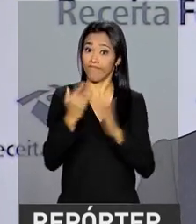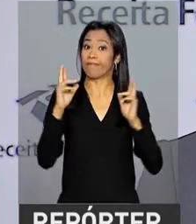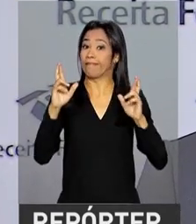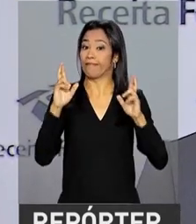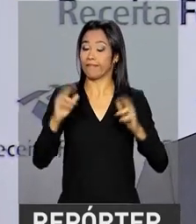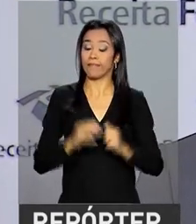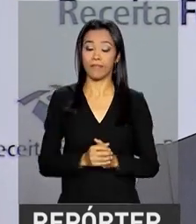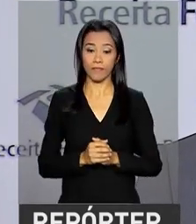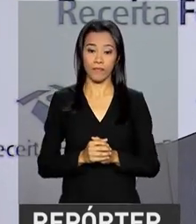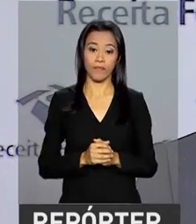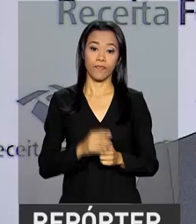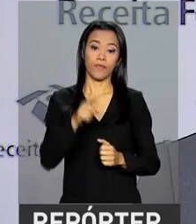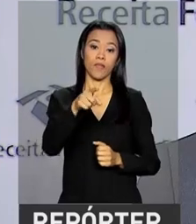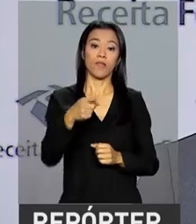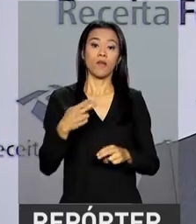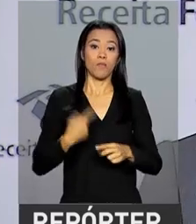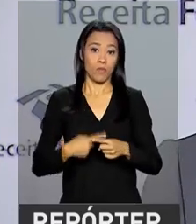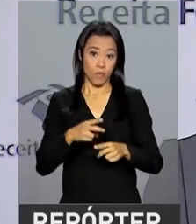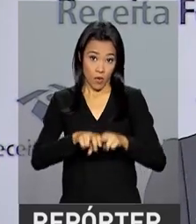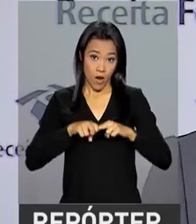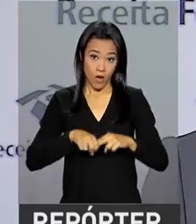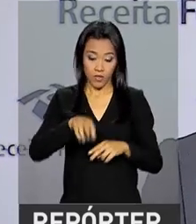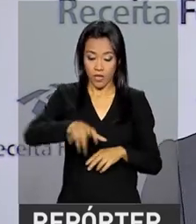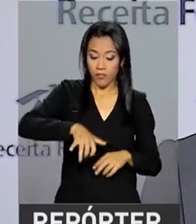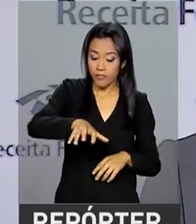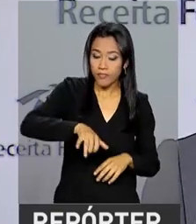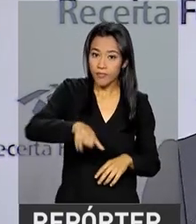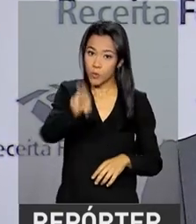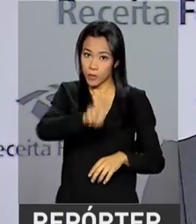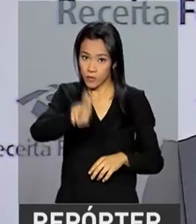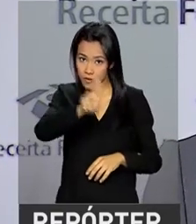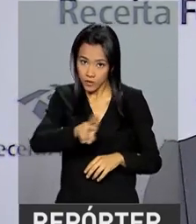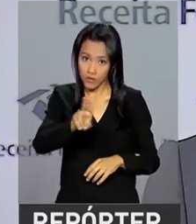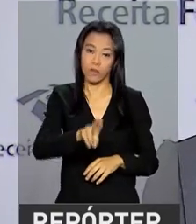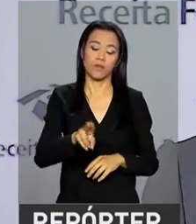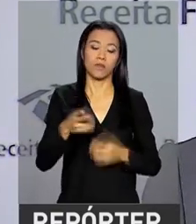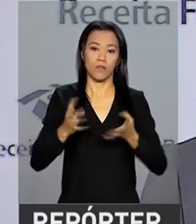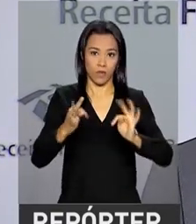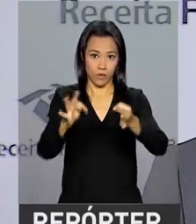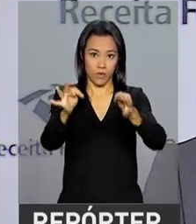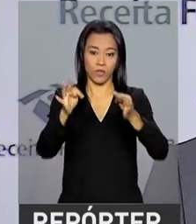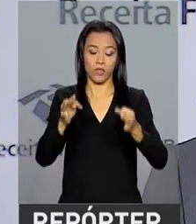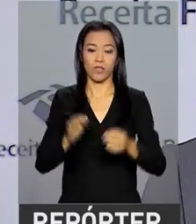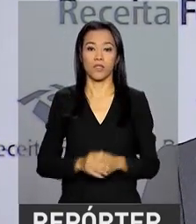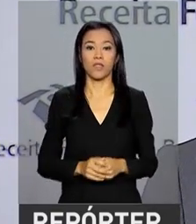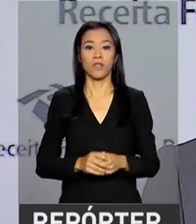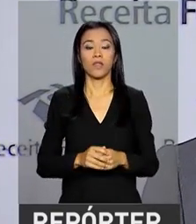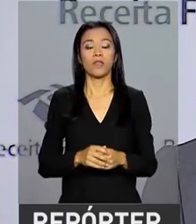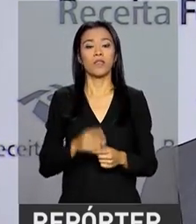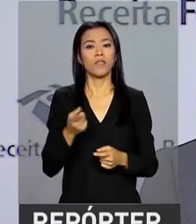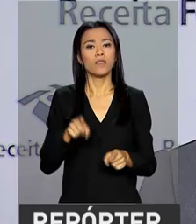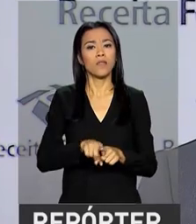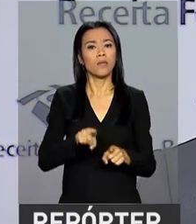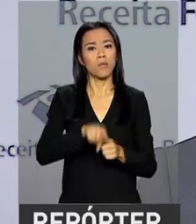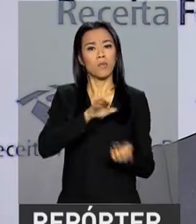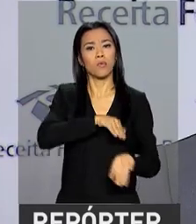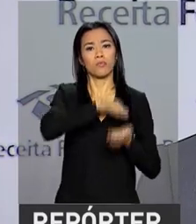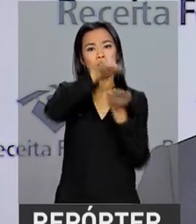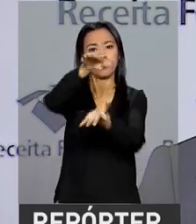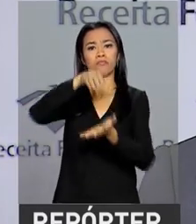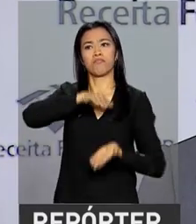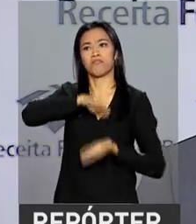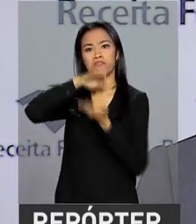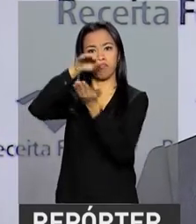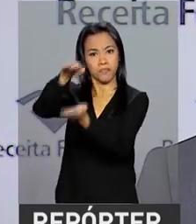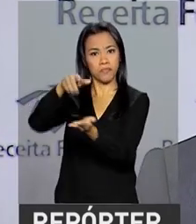da informatização do processo de importações de remessa por meio de remessas postais e